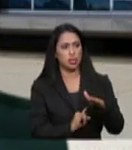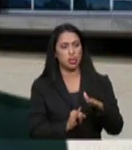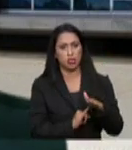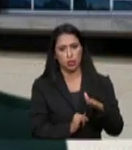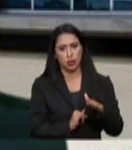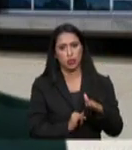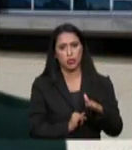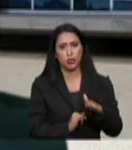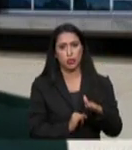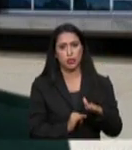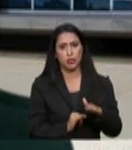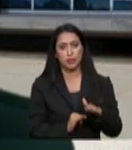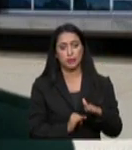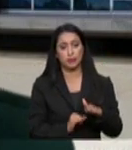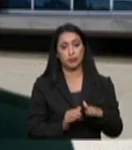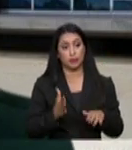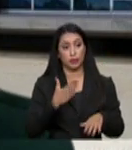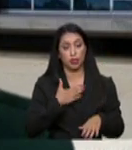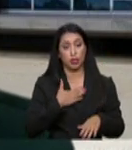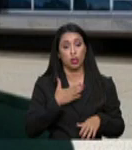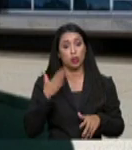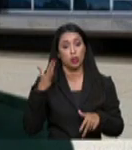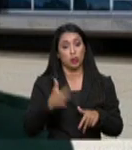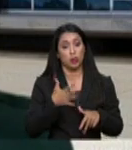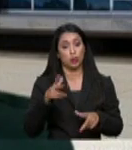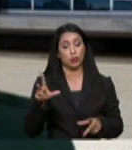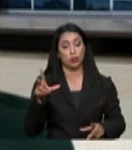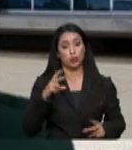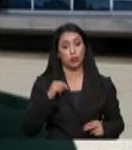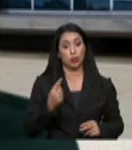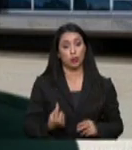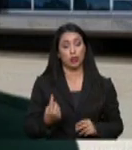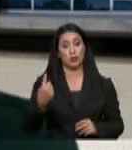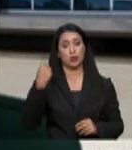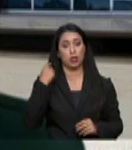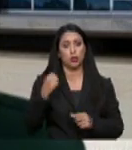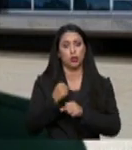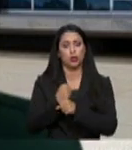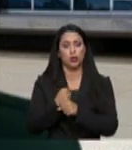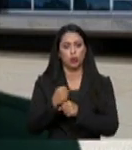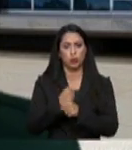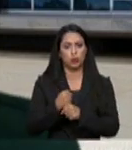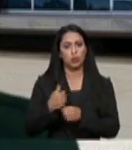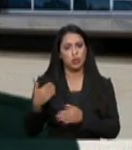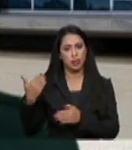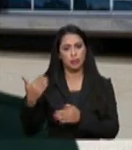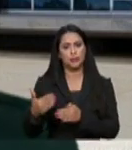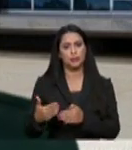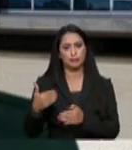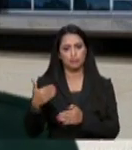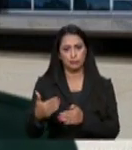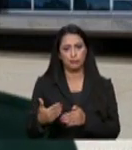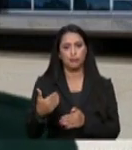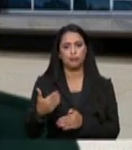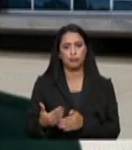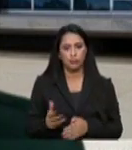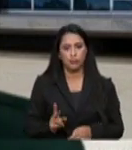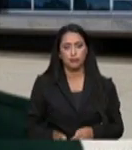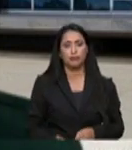instituições o primeiro discurso de posse e os últimos anos retirar amigos